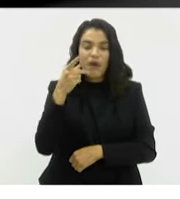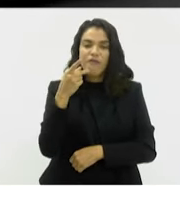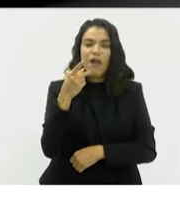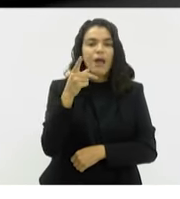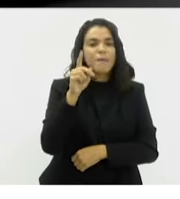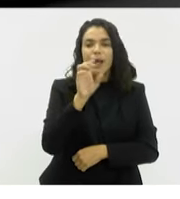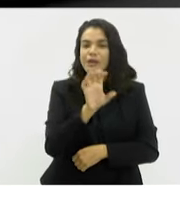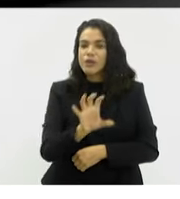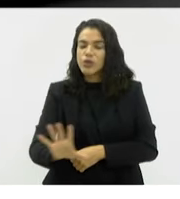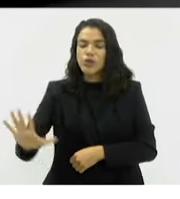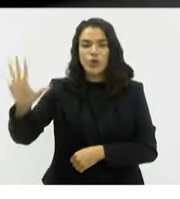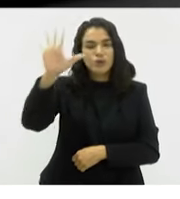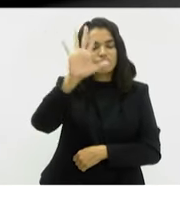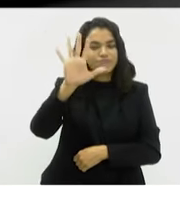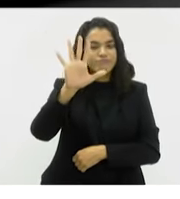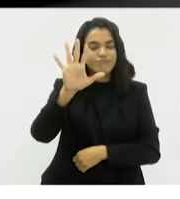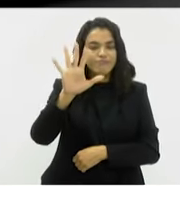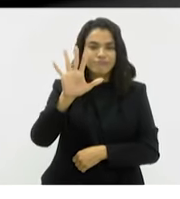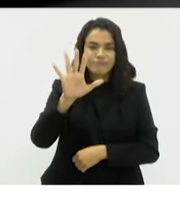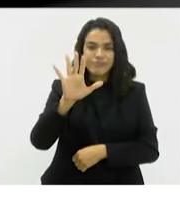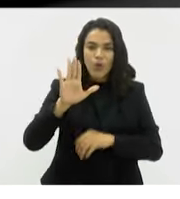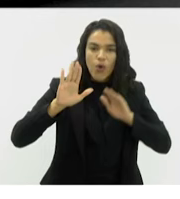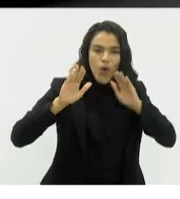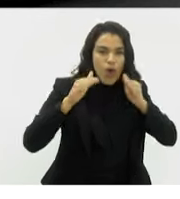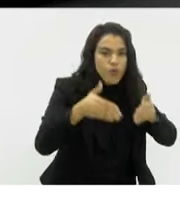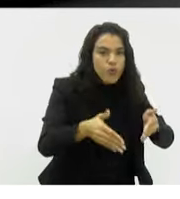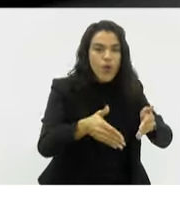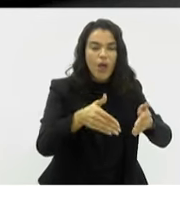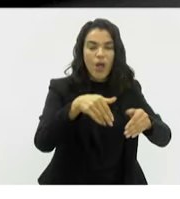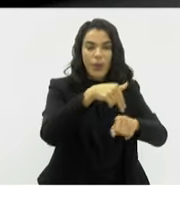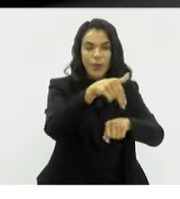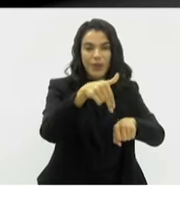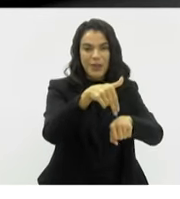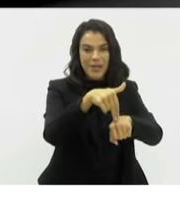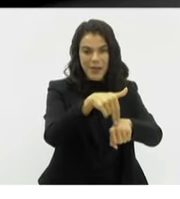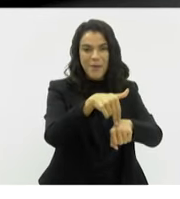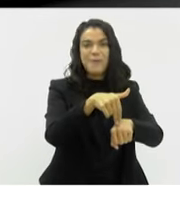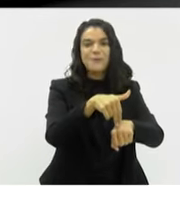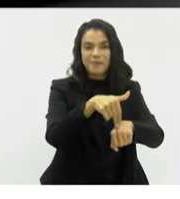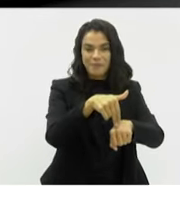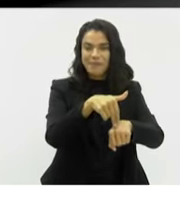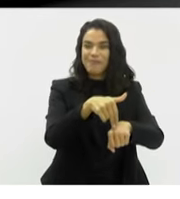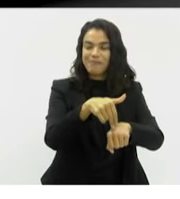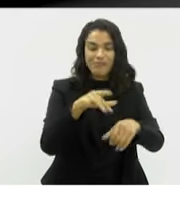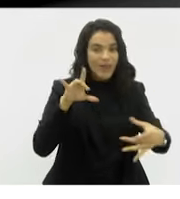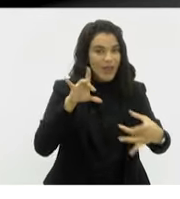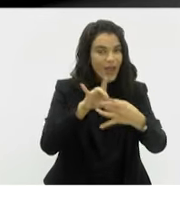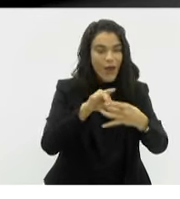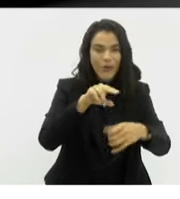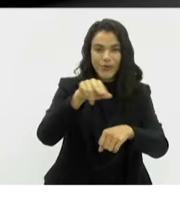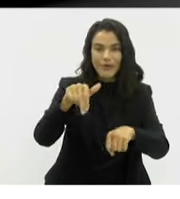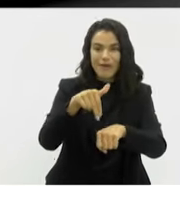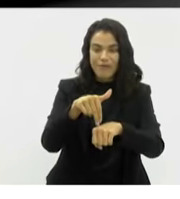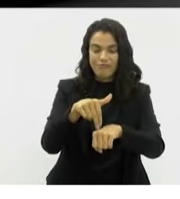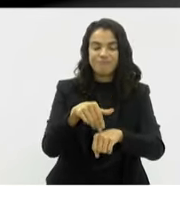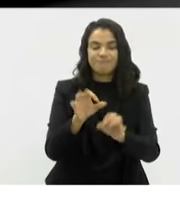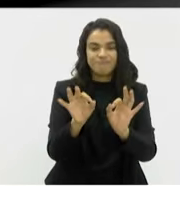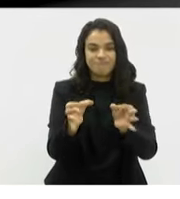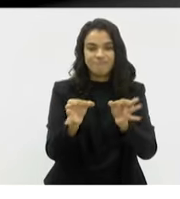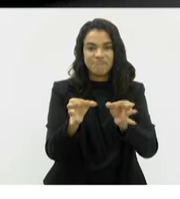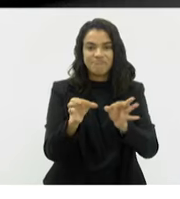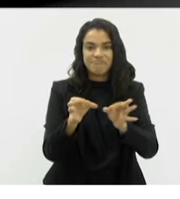Sim, perfeito. A lei da União, somente a União. Os órgãos que são diretamente ligados à União. União. Né? A sua administração